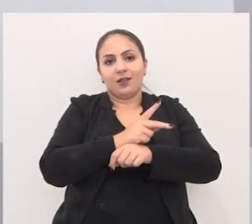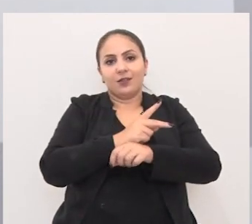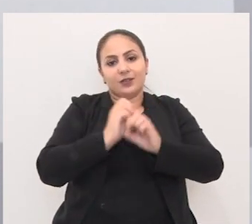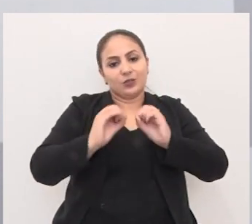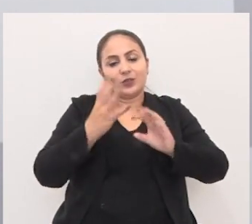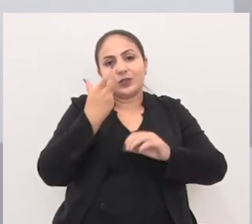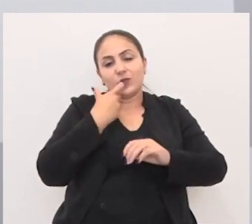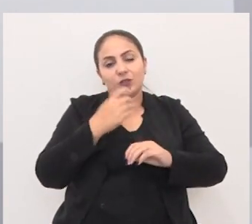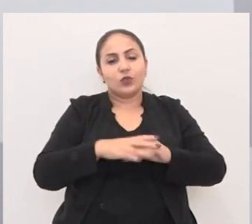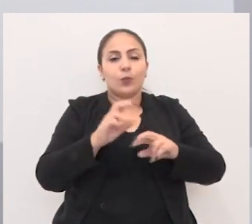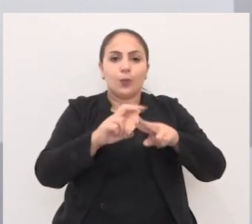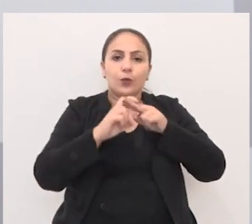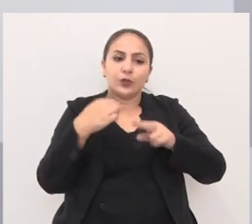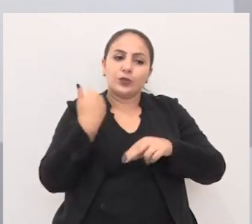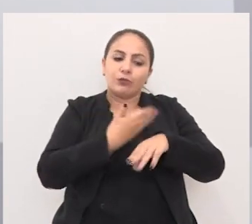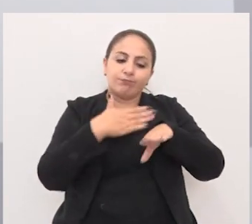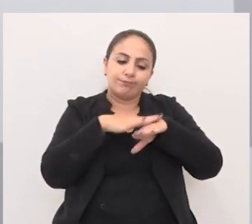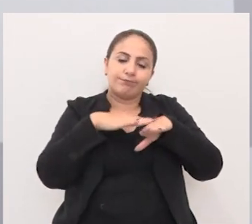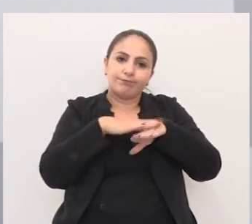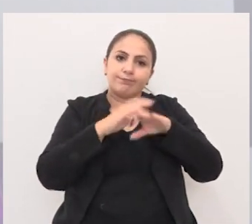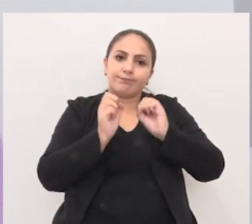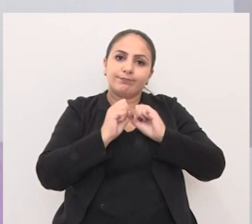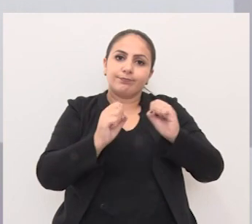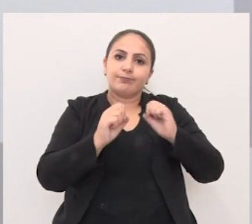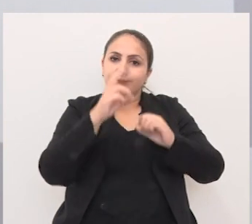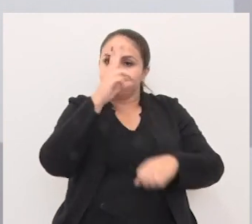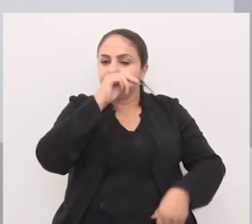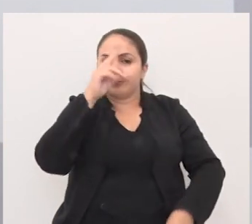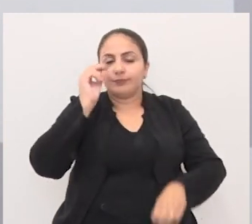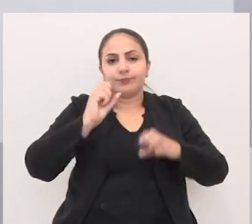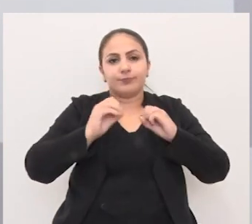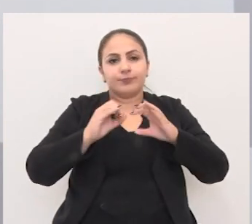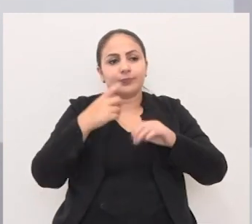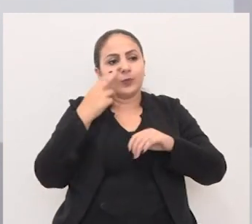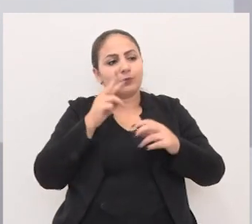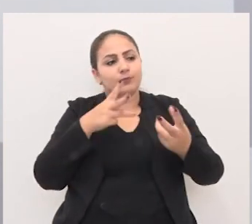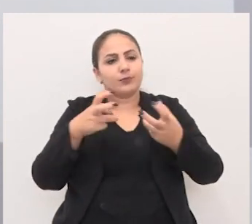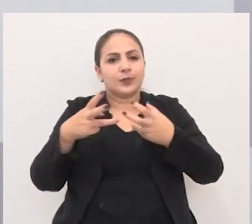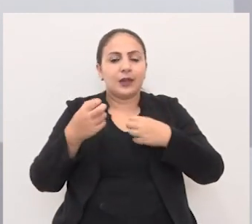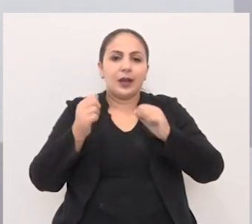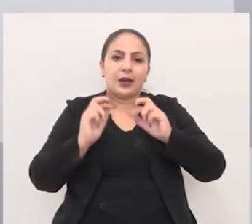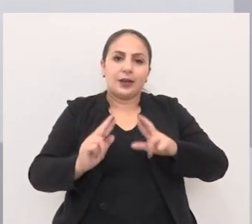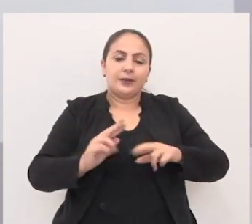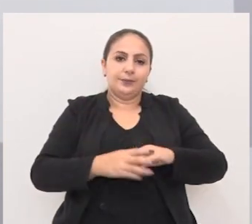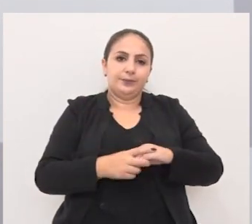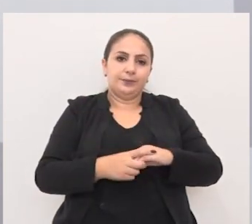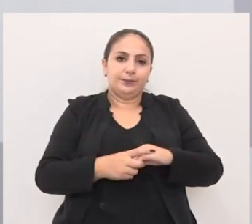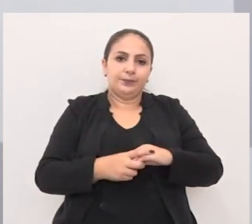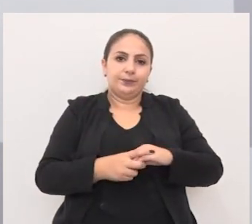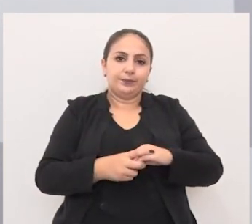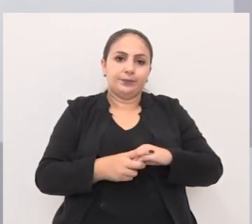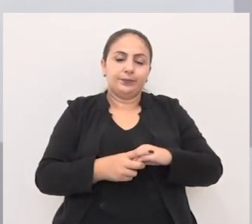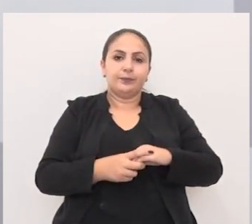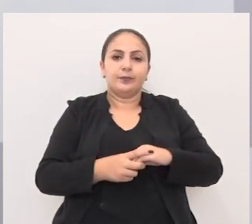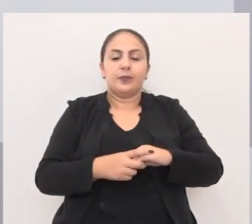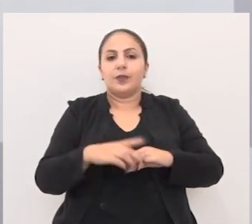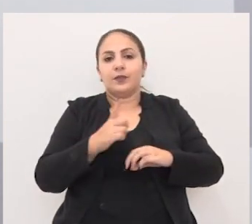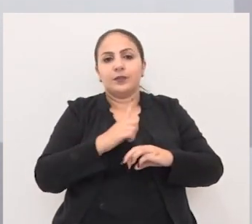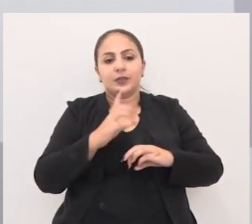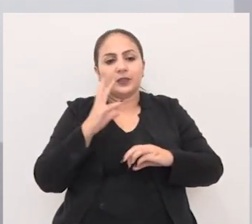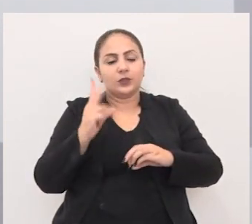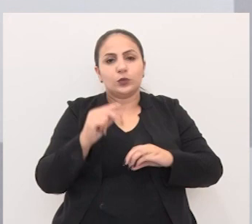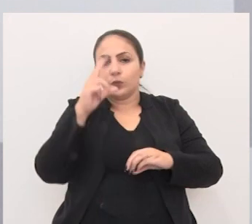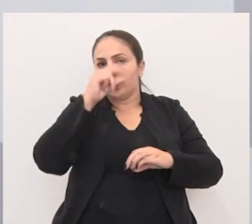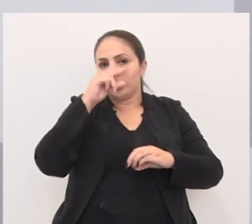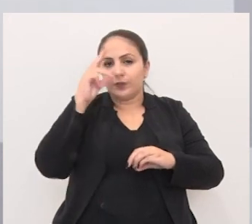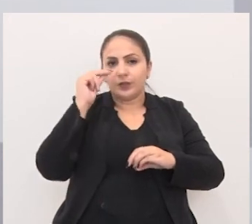educação infantil. Então, a gente vem conversando com a Secretaria Municipal de Educação, vendo algumas áreas que serão repassadas